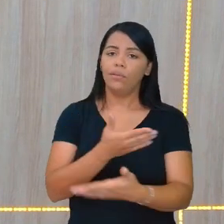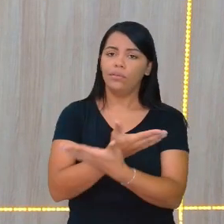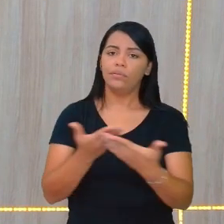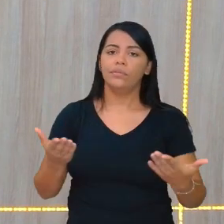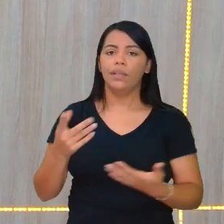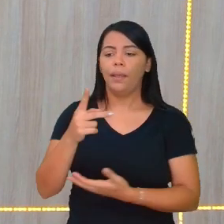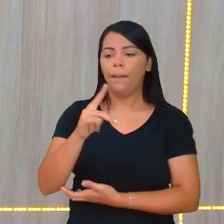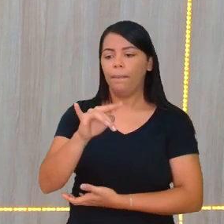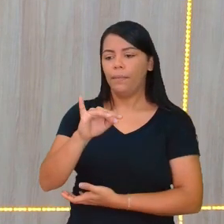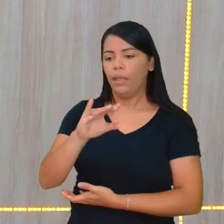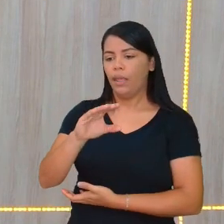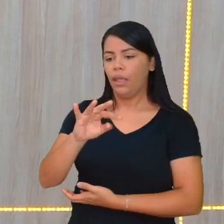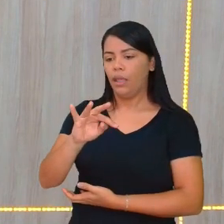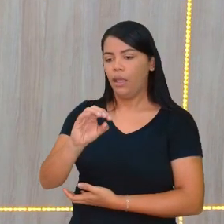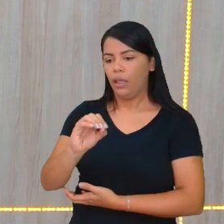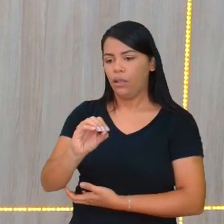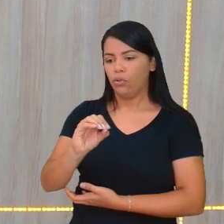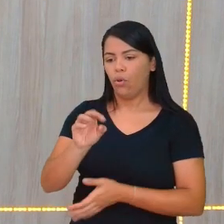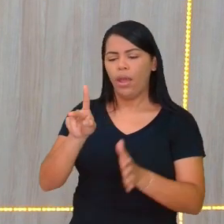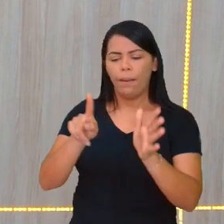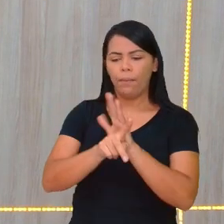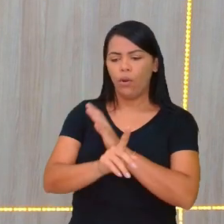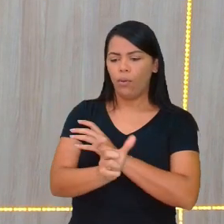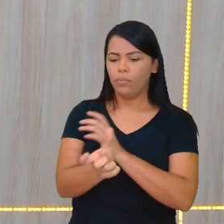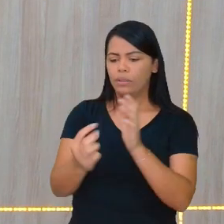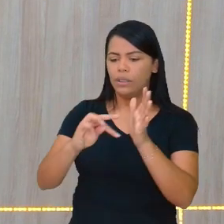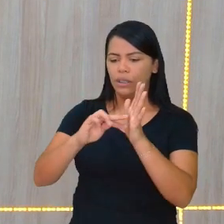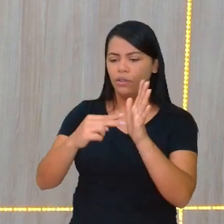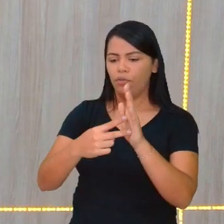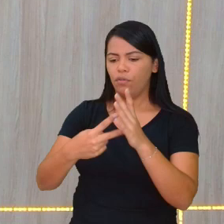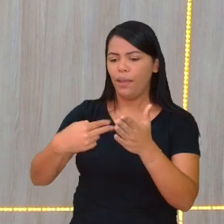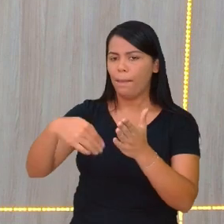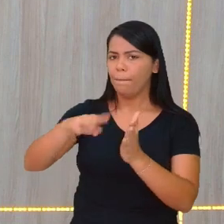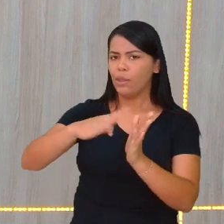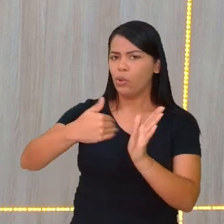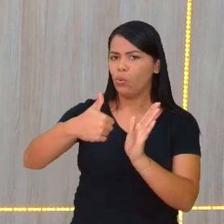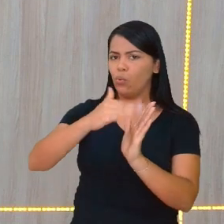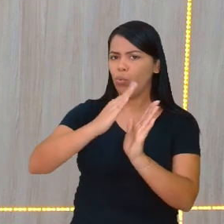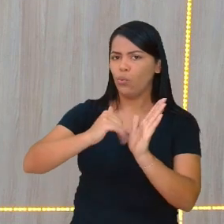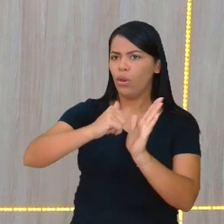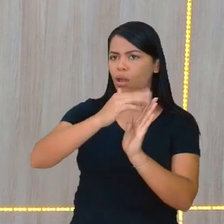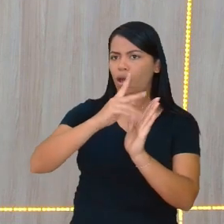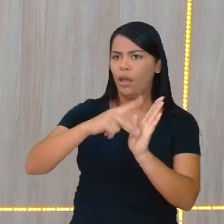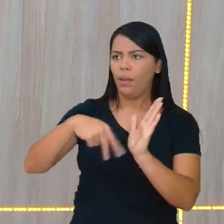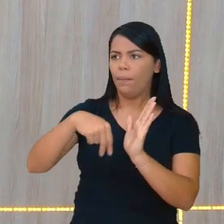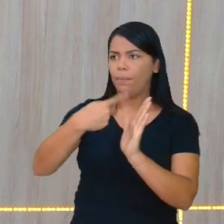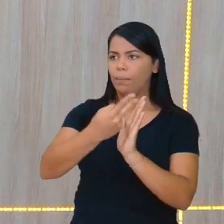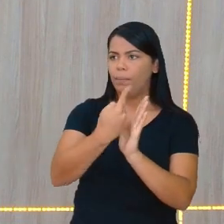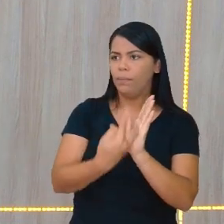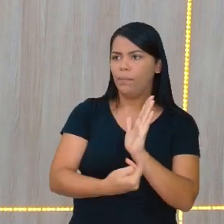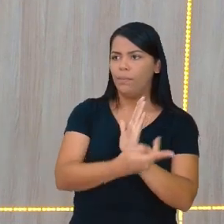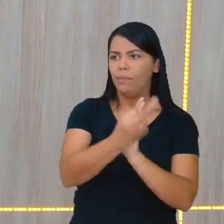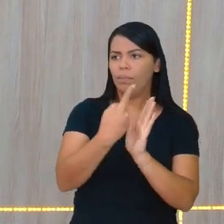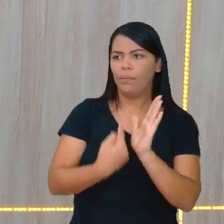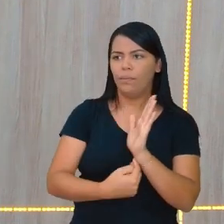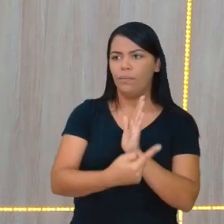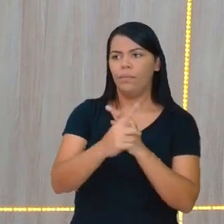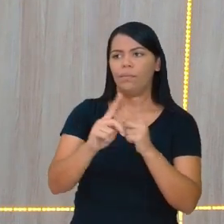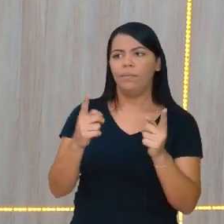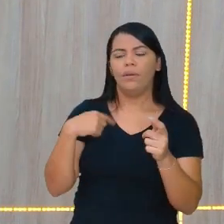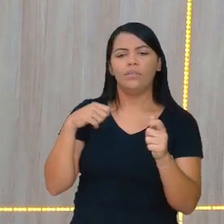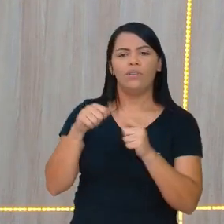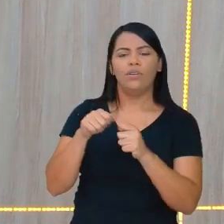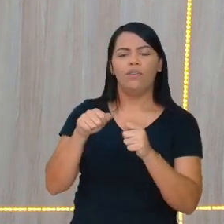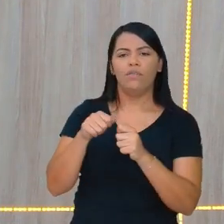de pintura. Professor, é forçado isso. É, mas eu fazia associação e não esquecia.